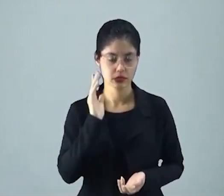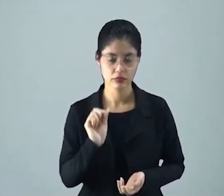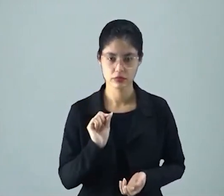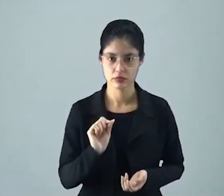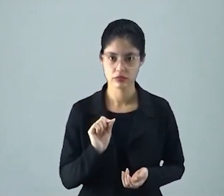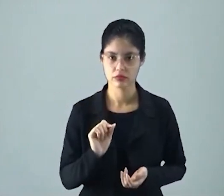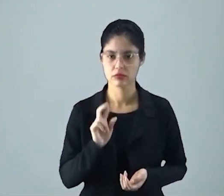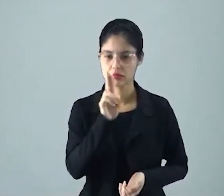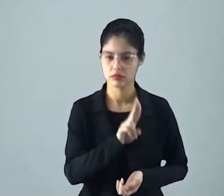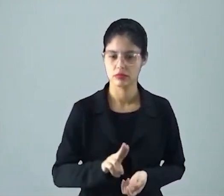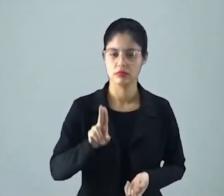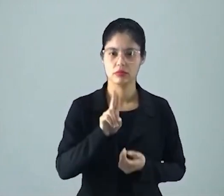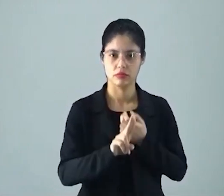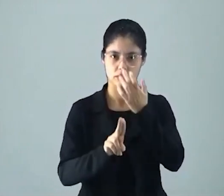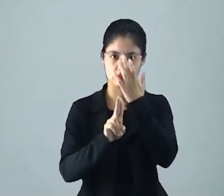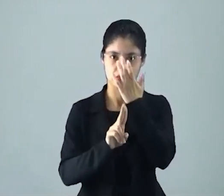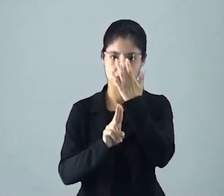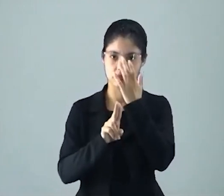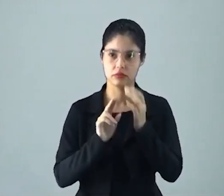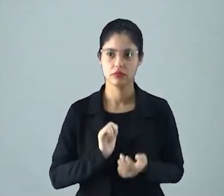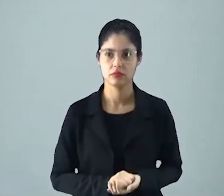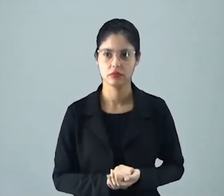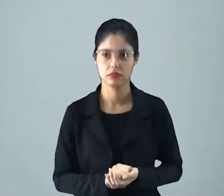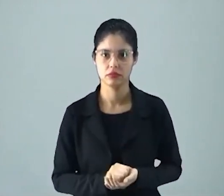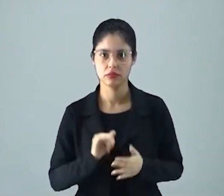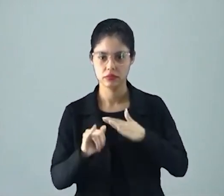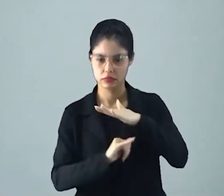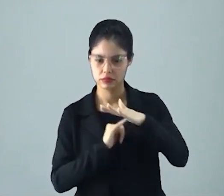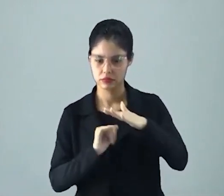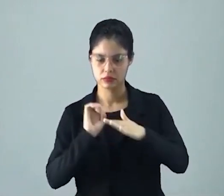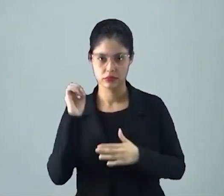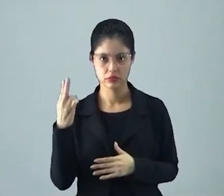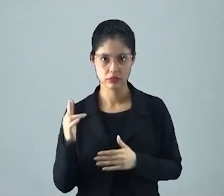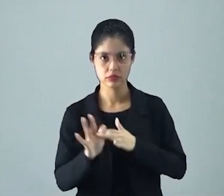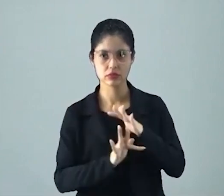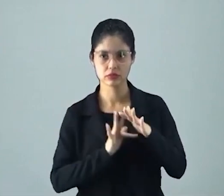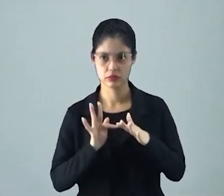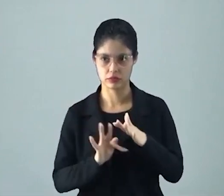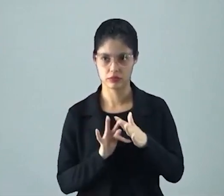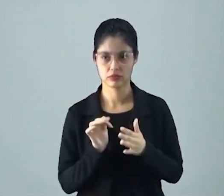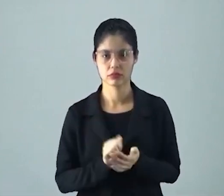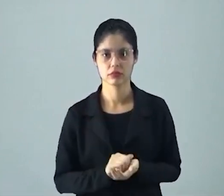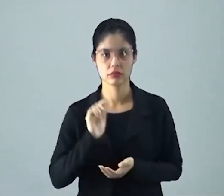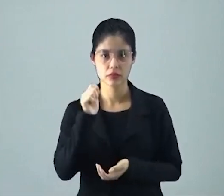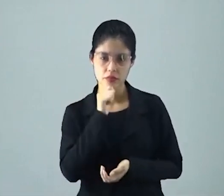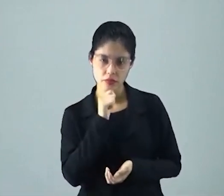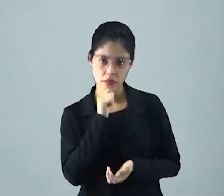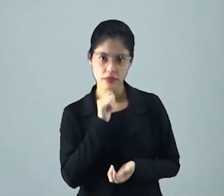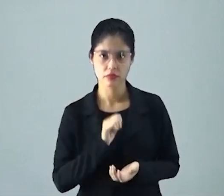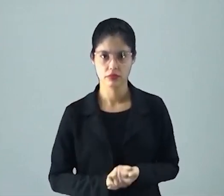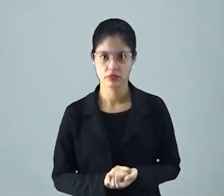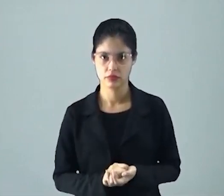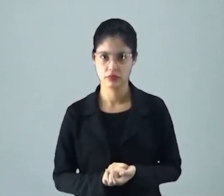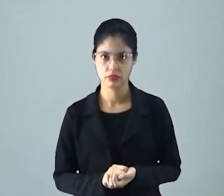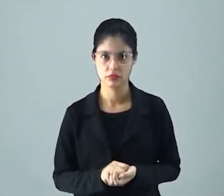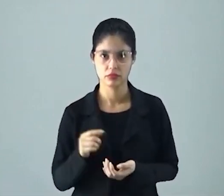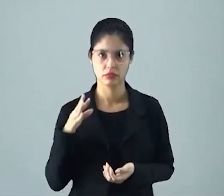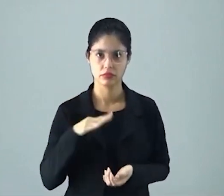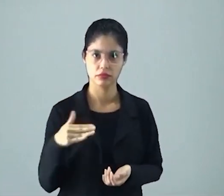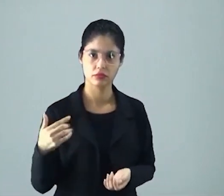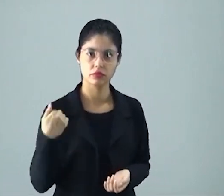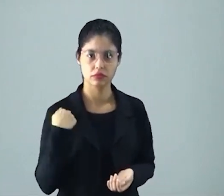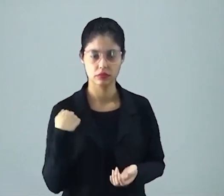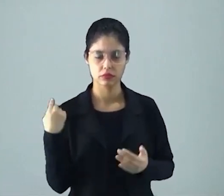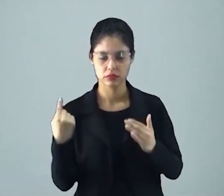compreender que ali está sendo utilizado uma linguagem informal ou uma linguagem formal. E, além disso, para que quando eu